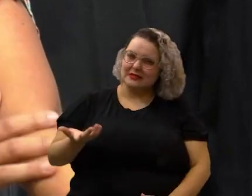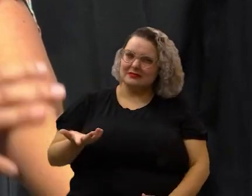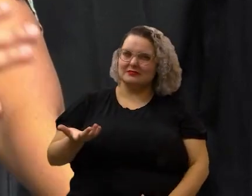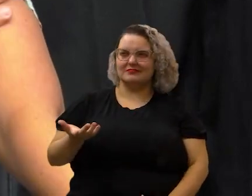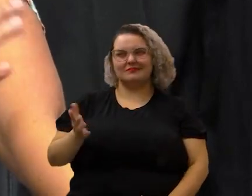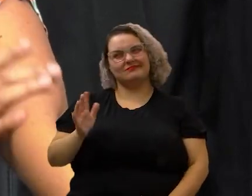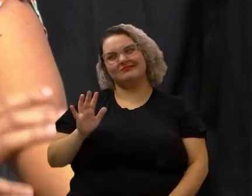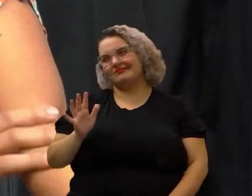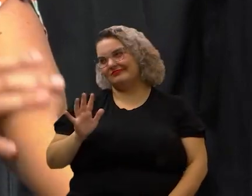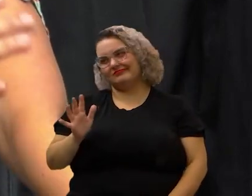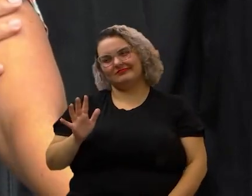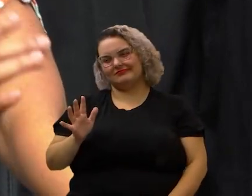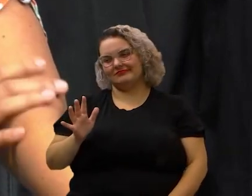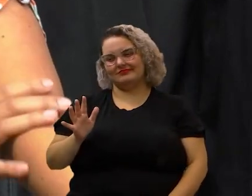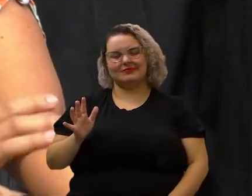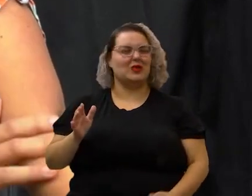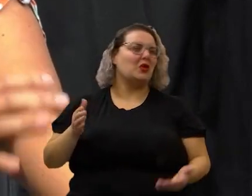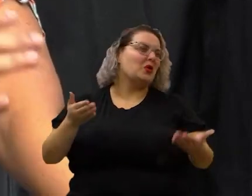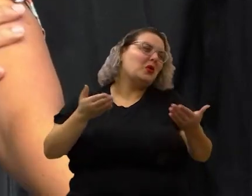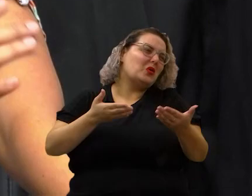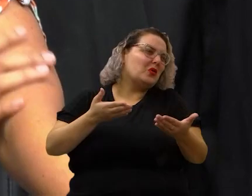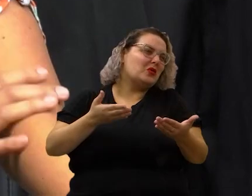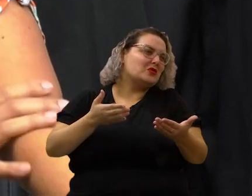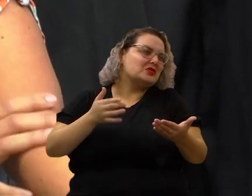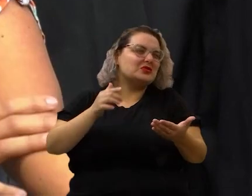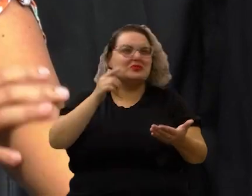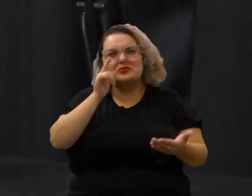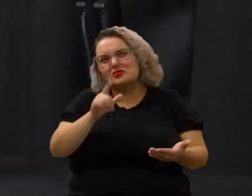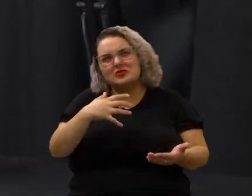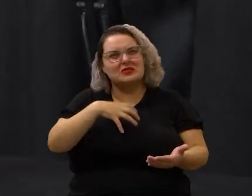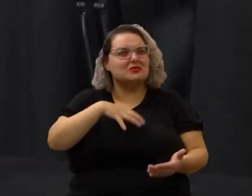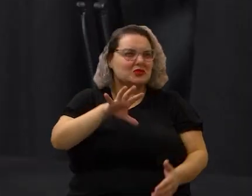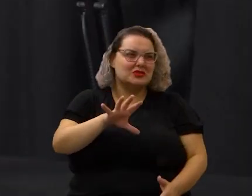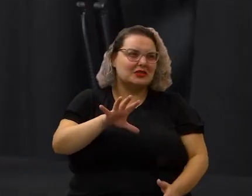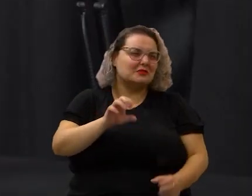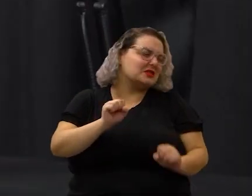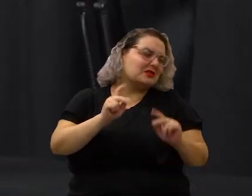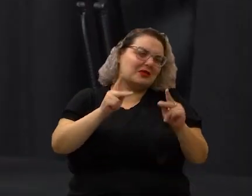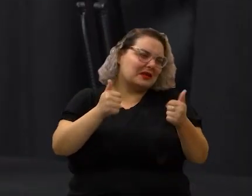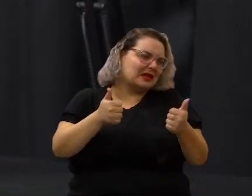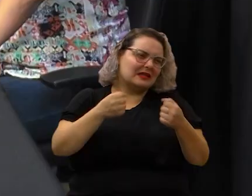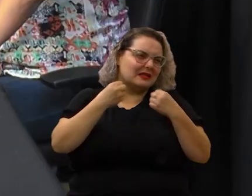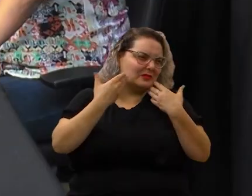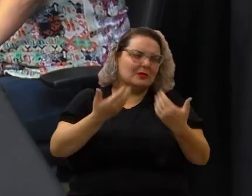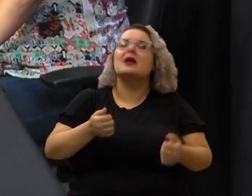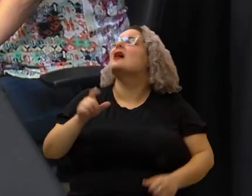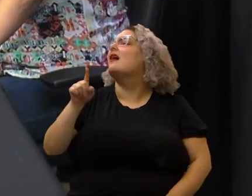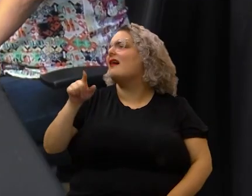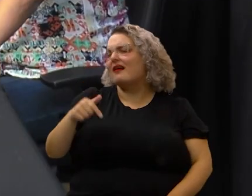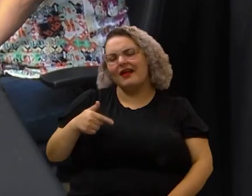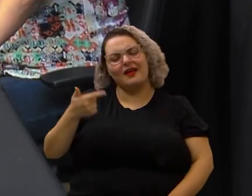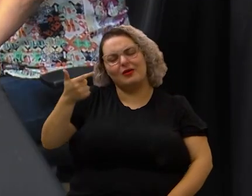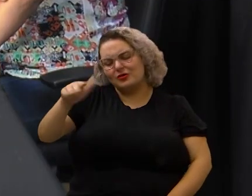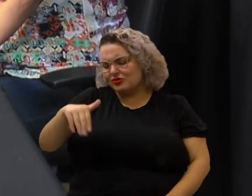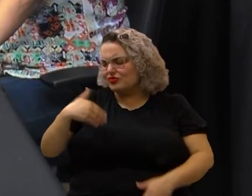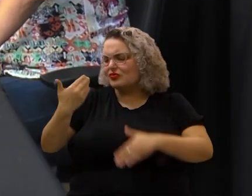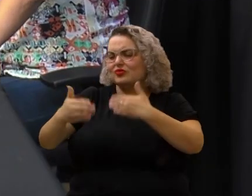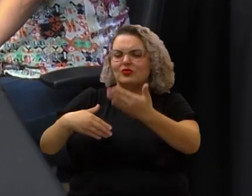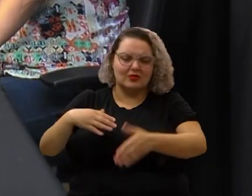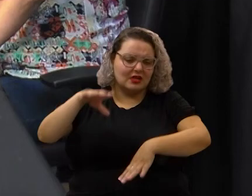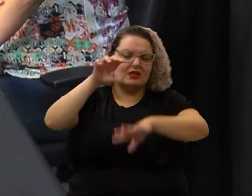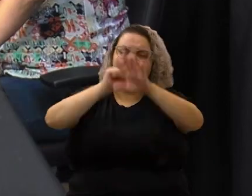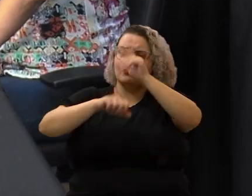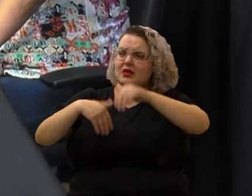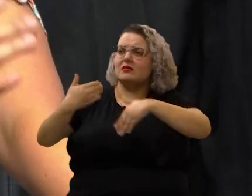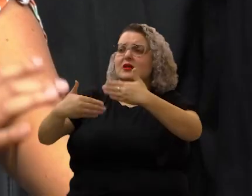menos, sabe? Dizendo assim, não, né? Hoje não deu do jeito que eu queria, mas tá tudo bem. Tá tudo bem, e aí segue, vamos lá, é